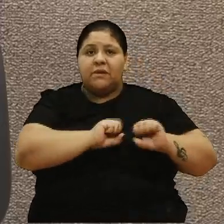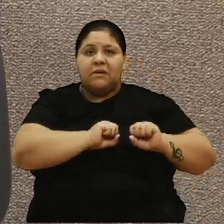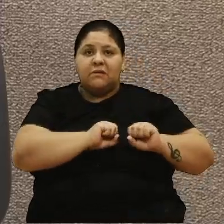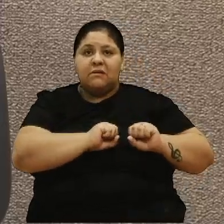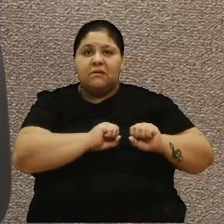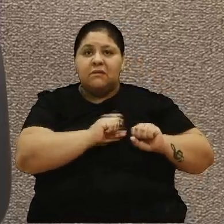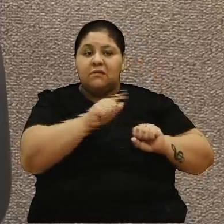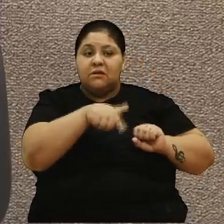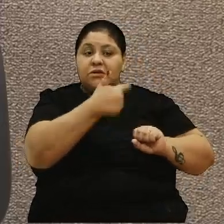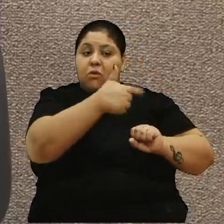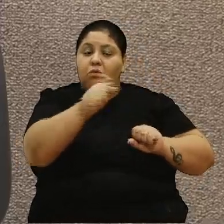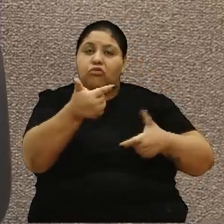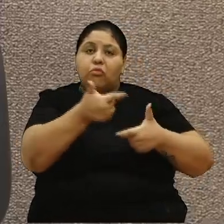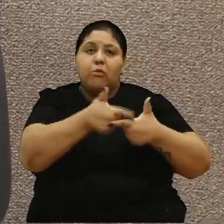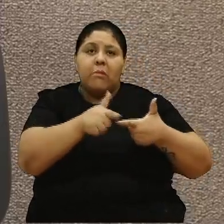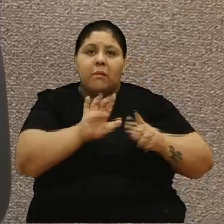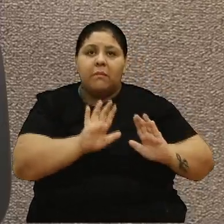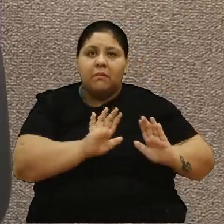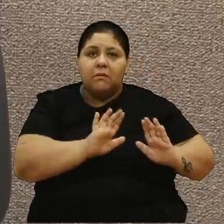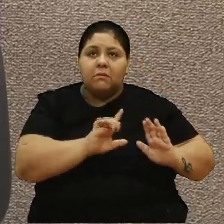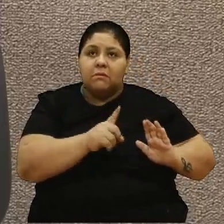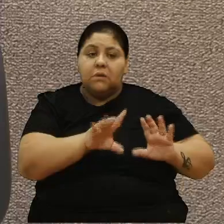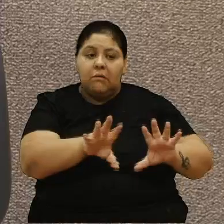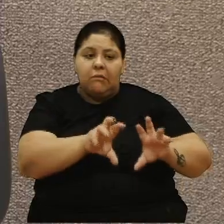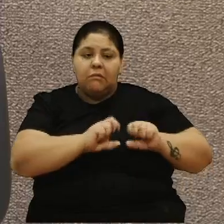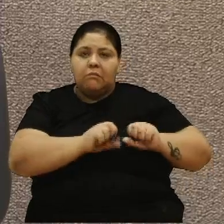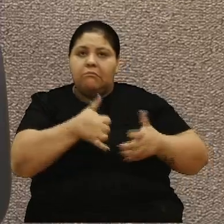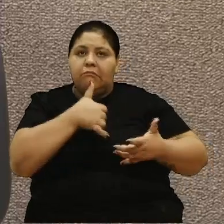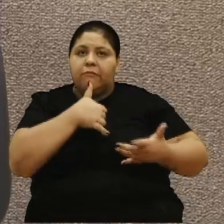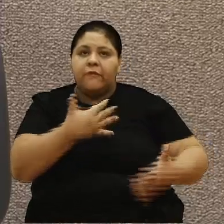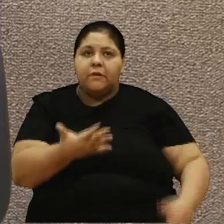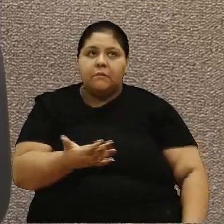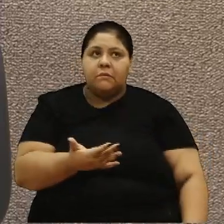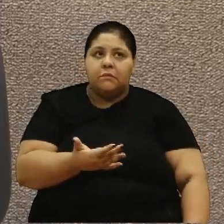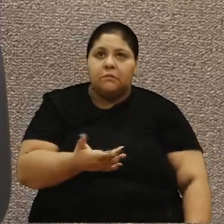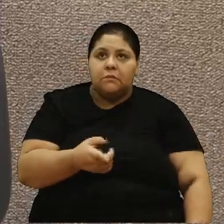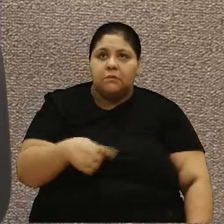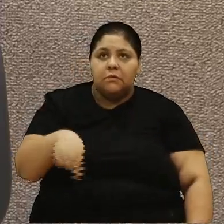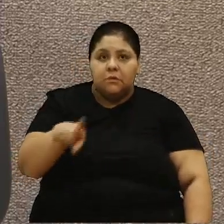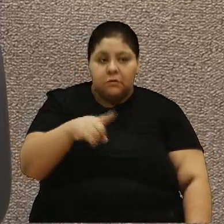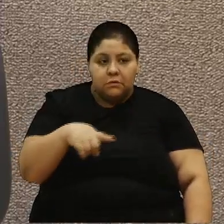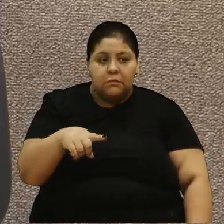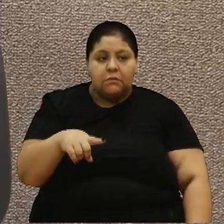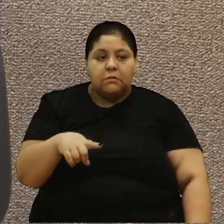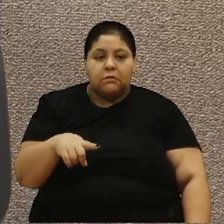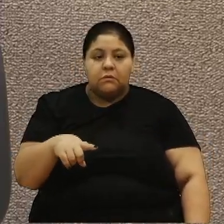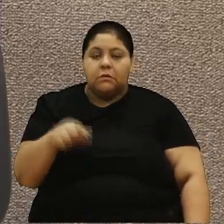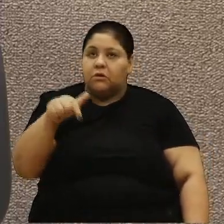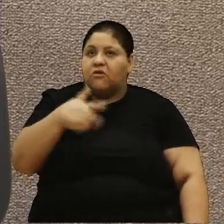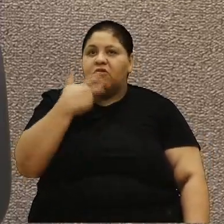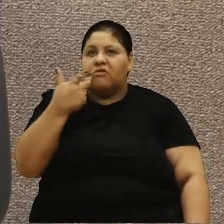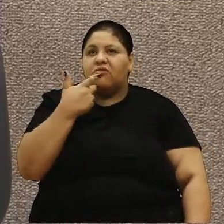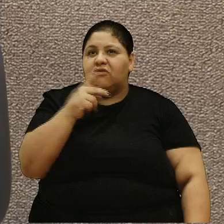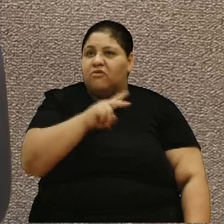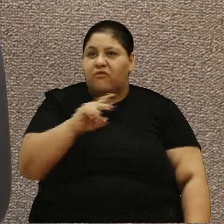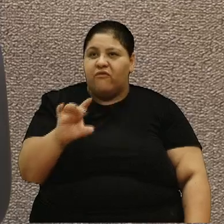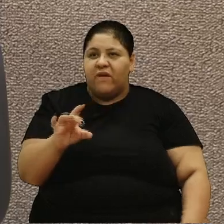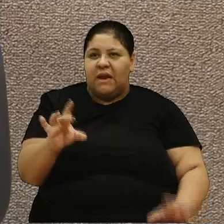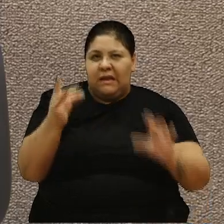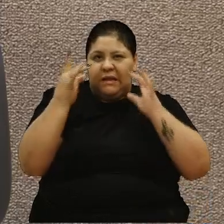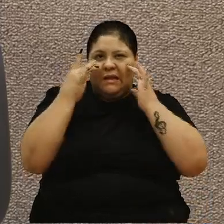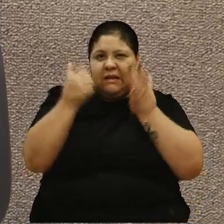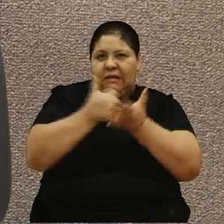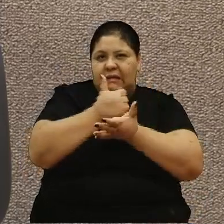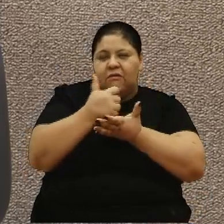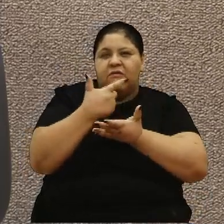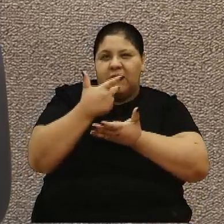outro fato. Não nos pertence, infelizmente. Então, são situações que são trazidas aqui. Não vou nem falar da atenção básica, que foi trazido